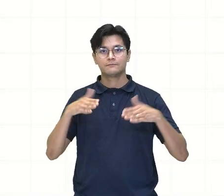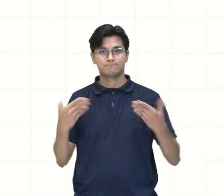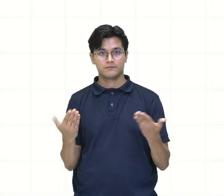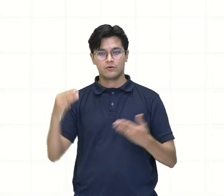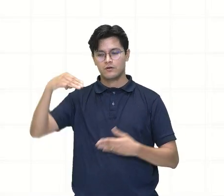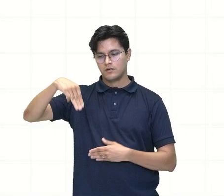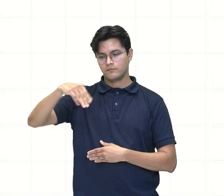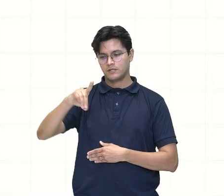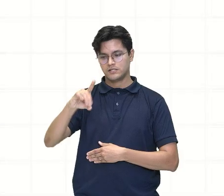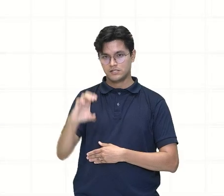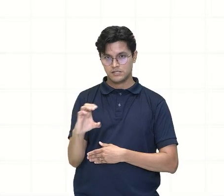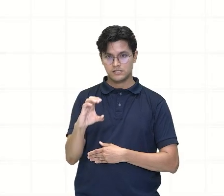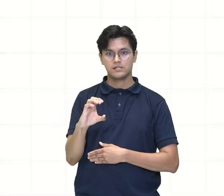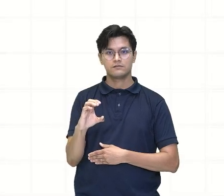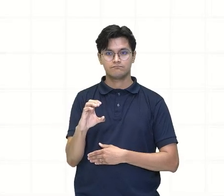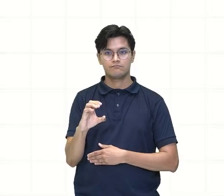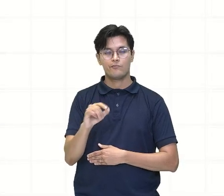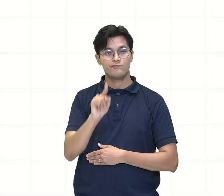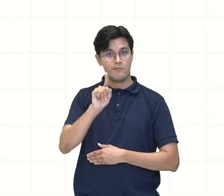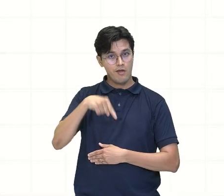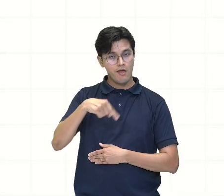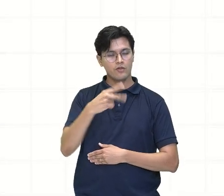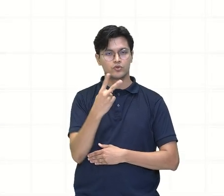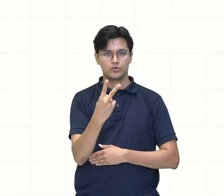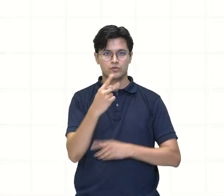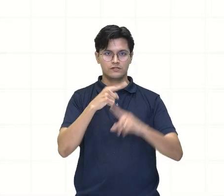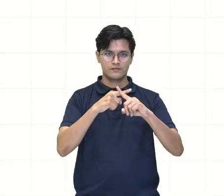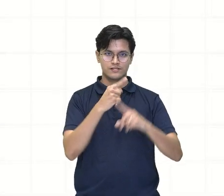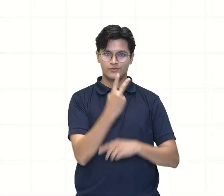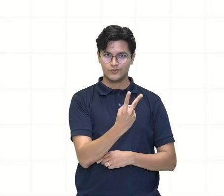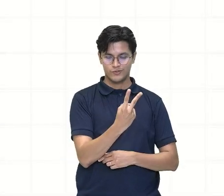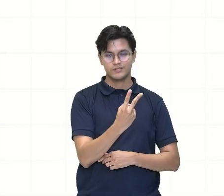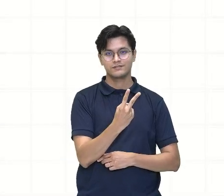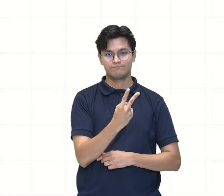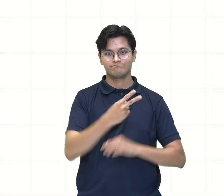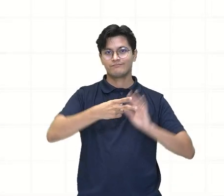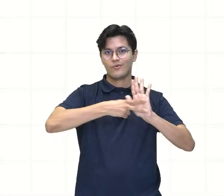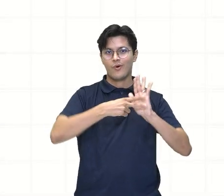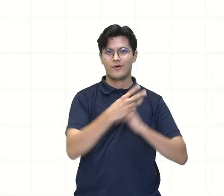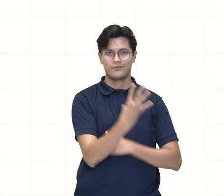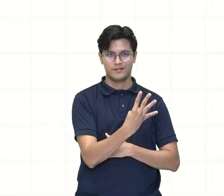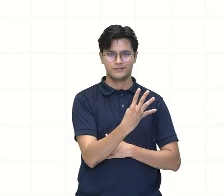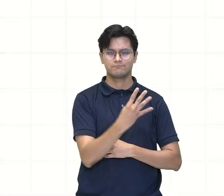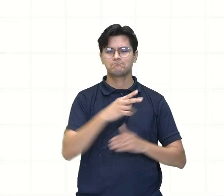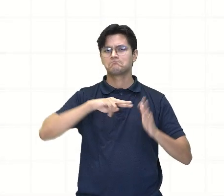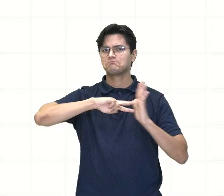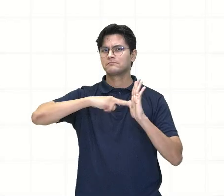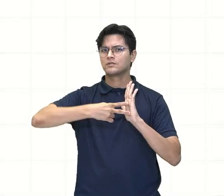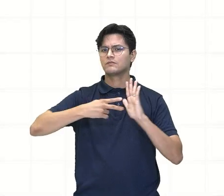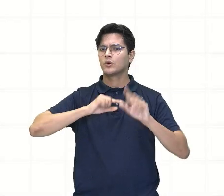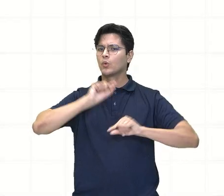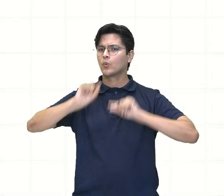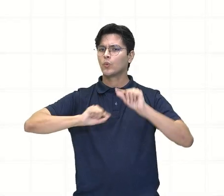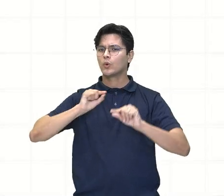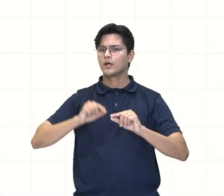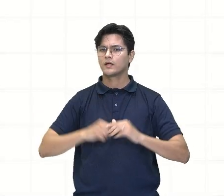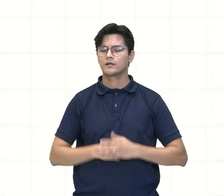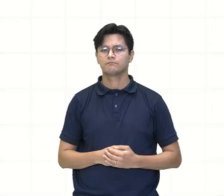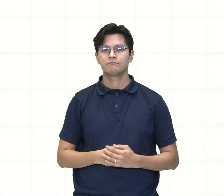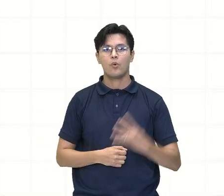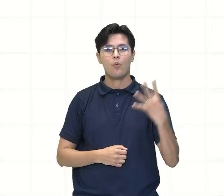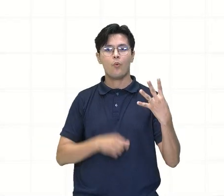2 vezes 2. Meu MDC vai ser 4. O que isso significa, professor? Que 4 é o